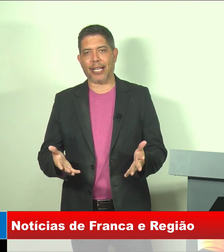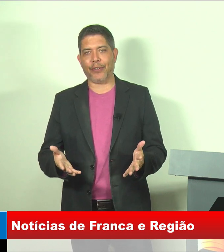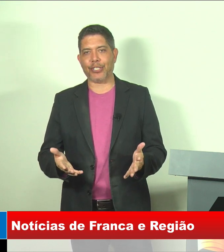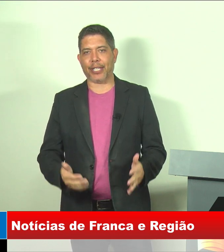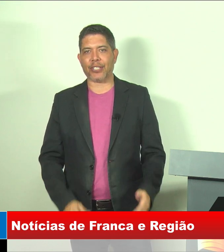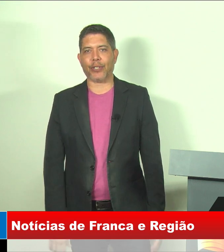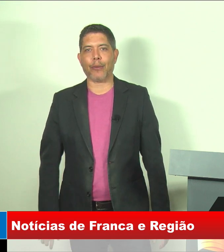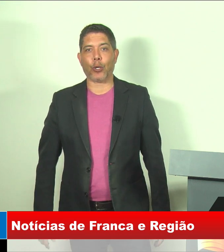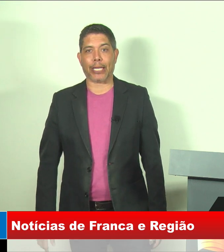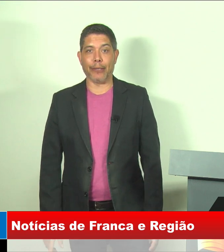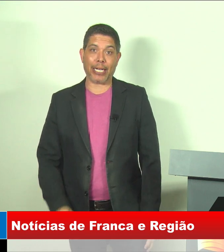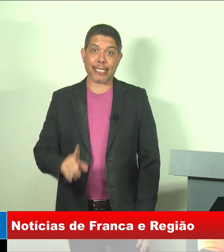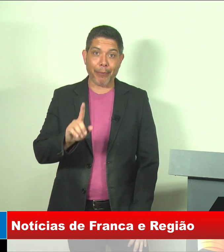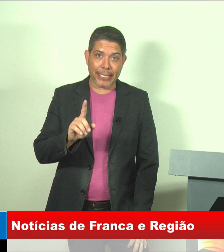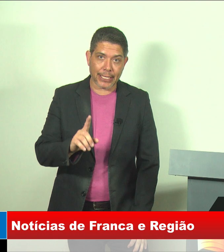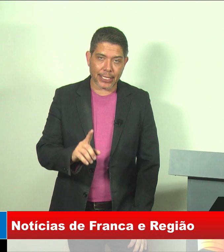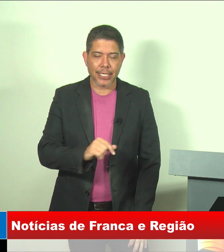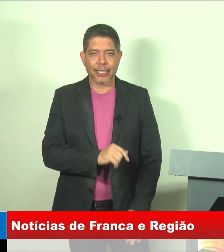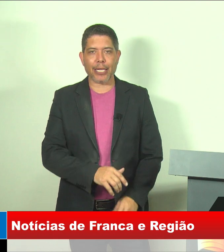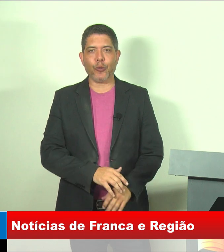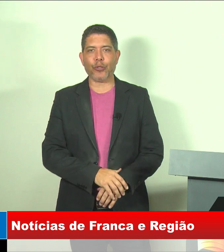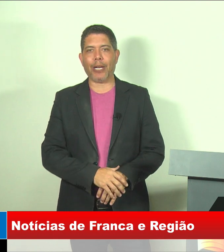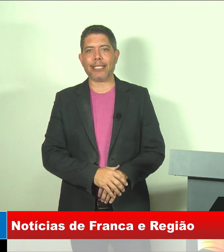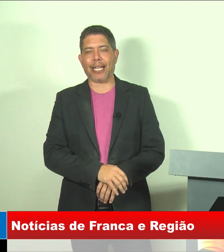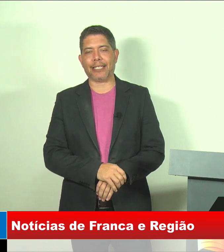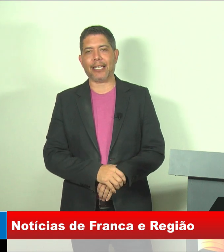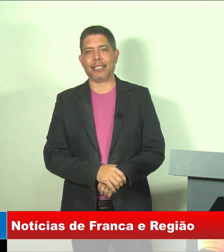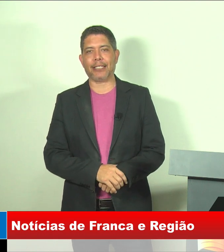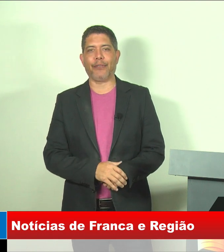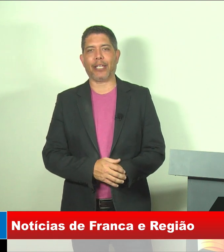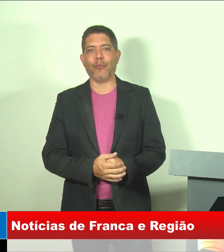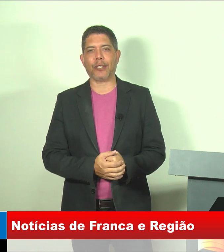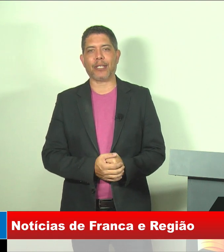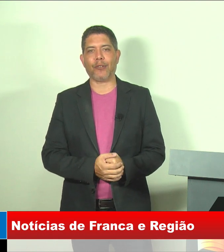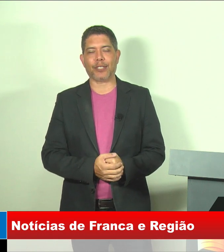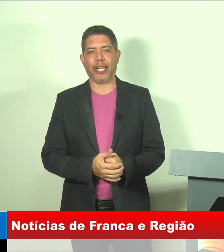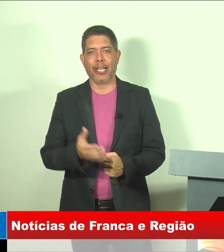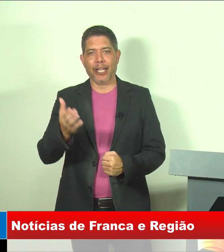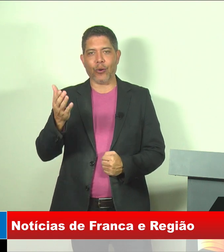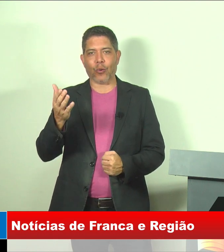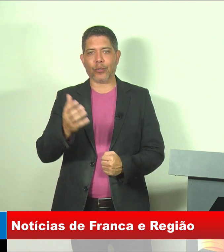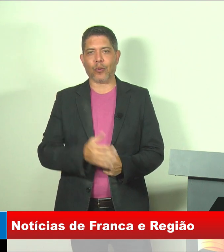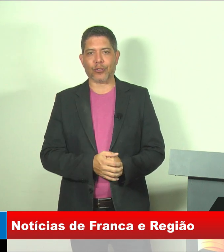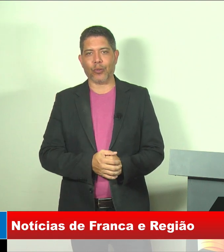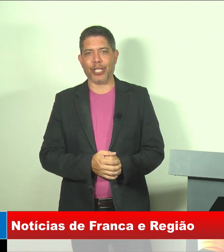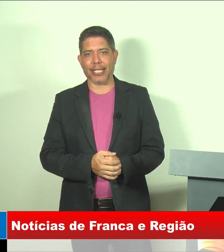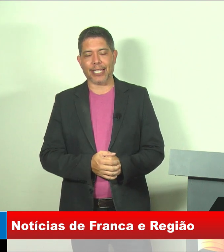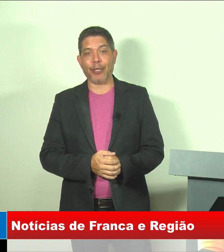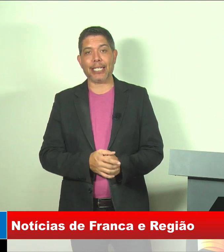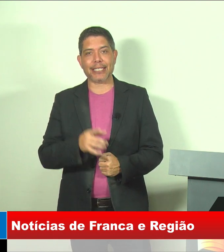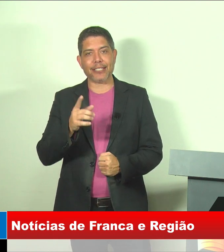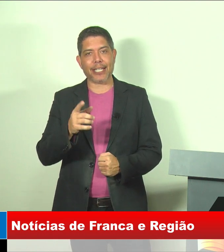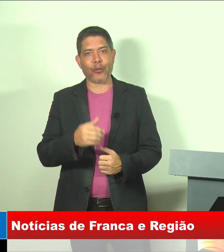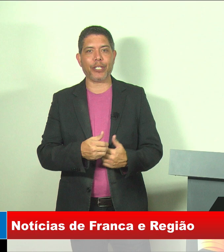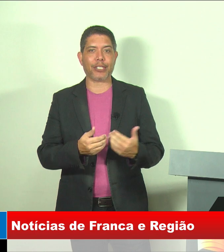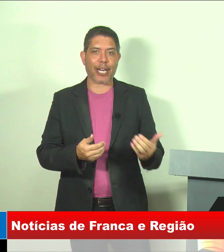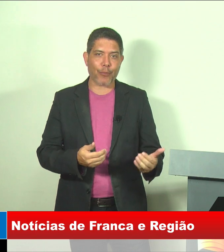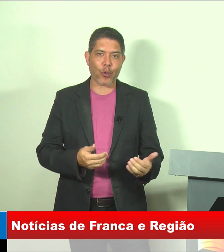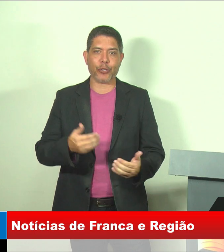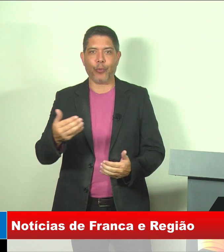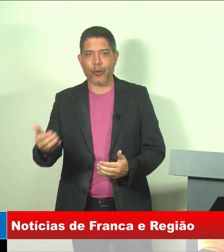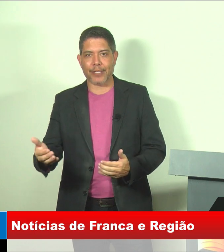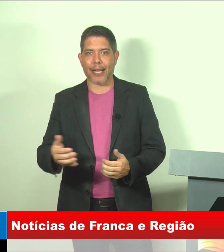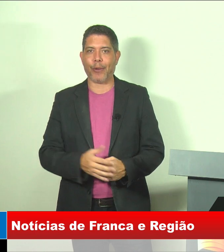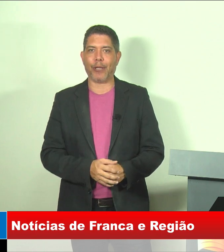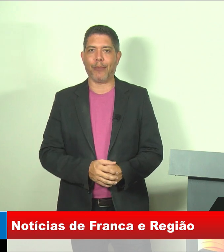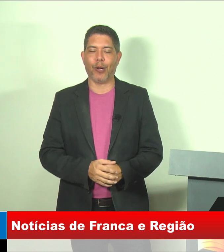o JR23 fica por aqui, mas amanhã tem muito mais na tela da TV que mostra você. Eu conto com a sua audiência. Amanhã, 7 da noite, está na